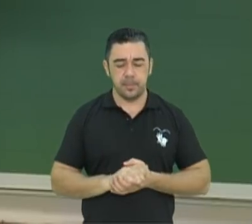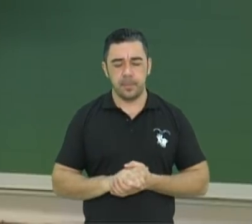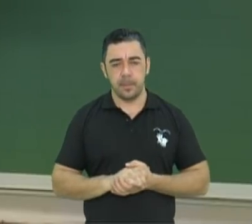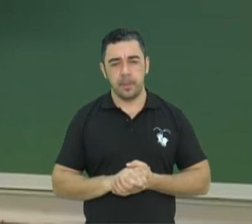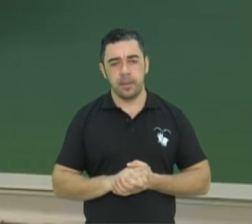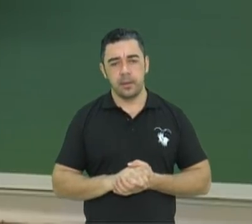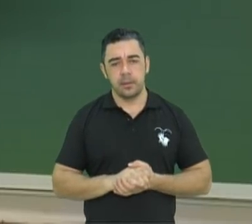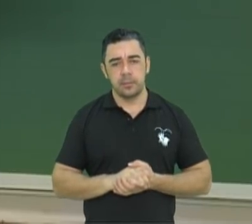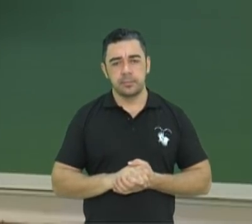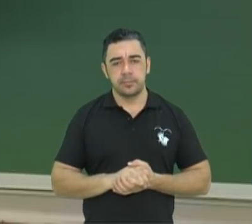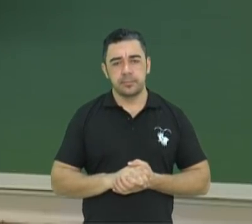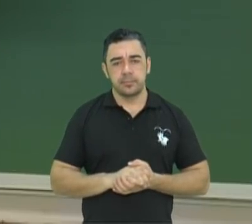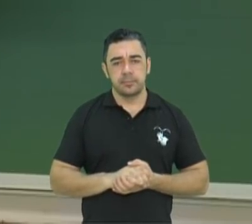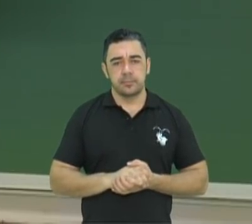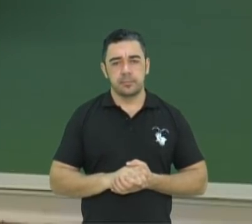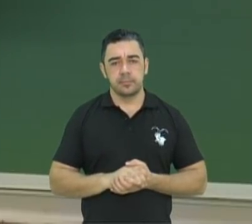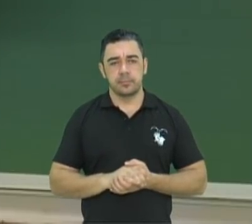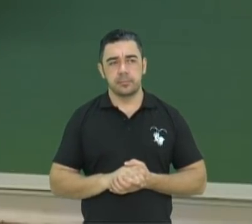observe isso.